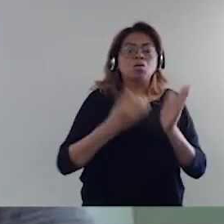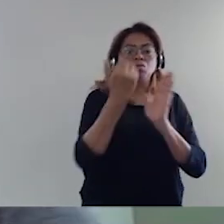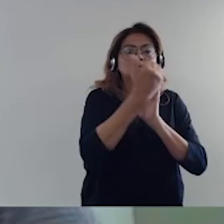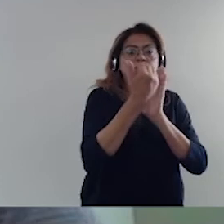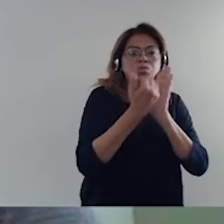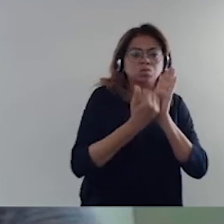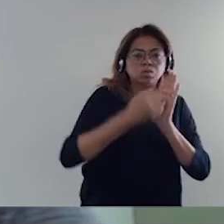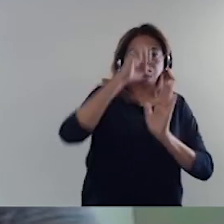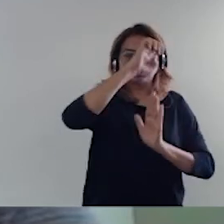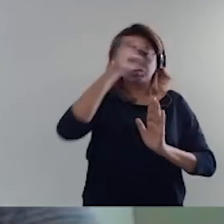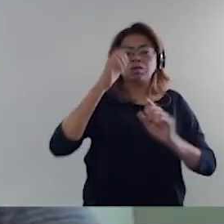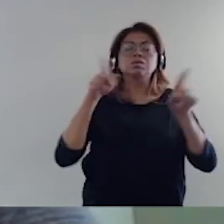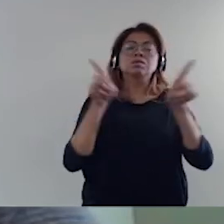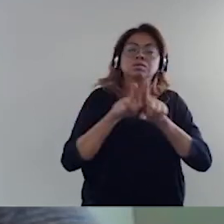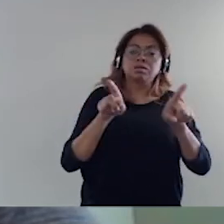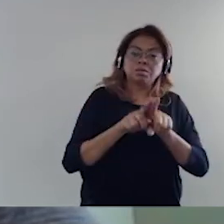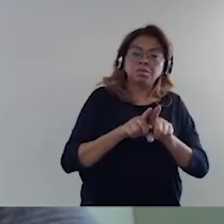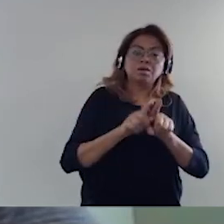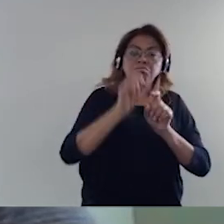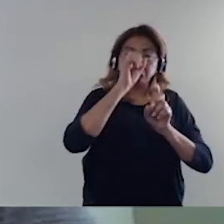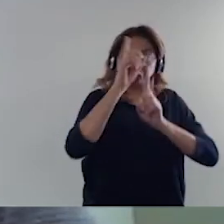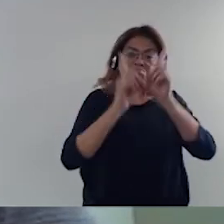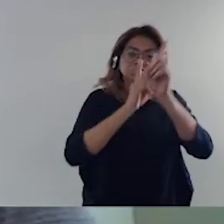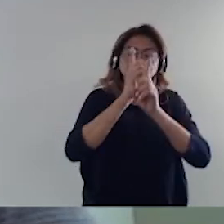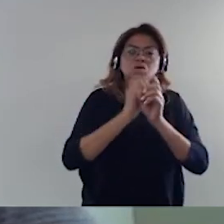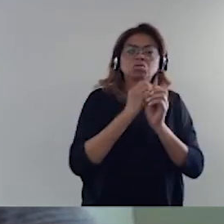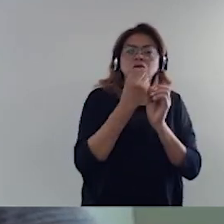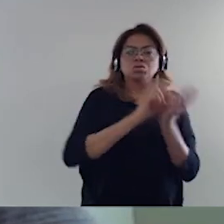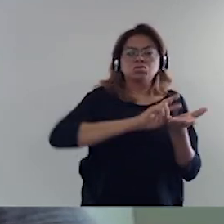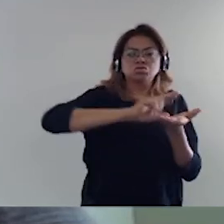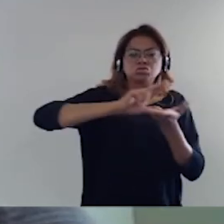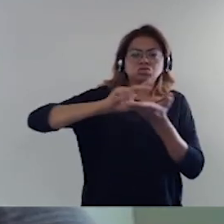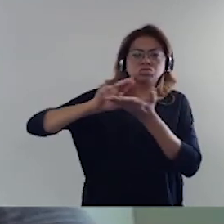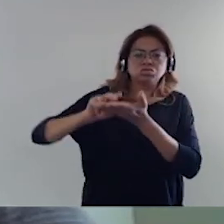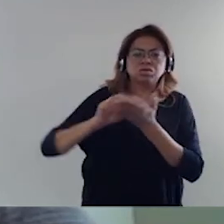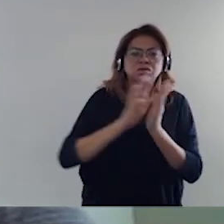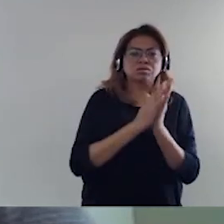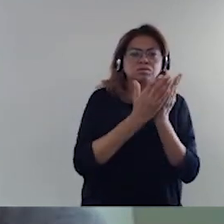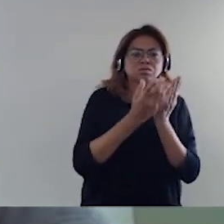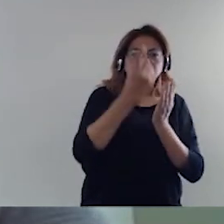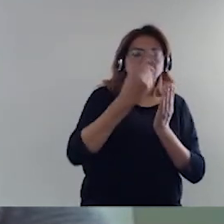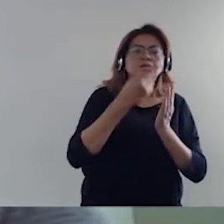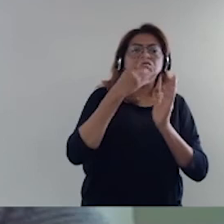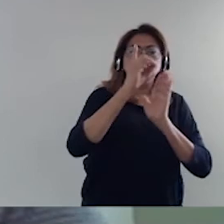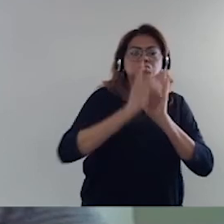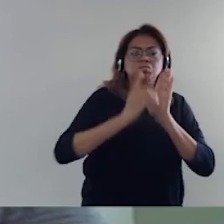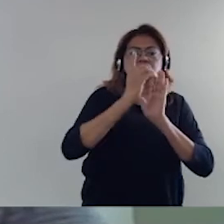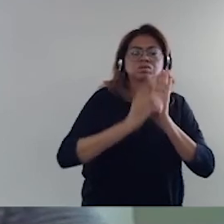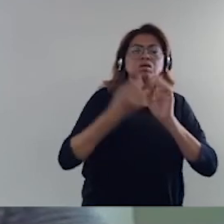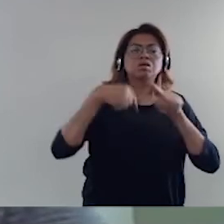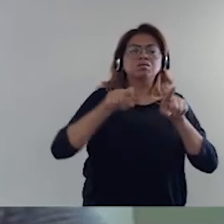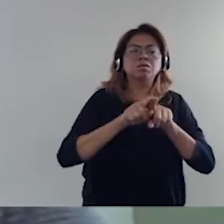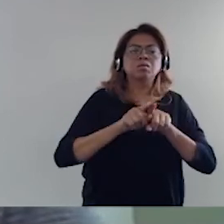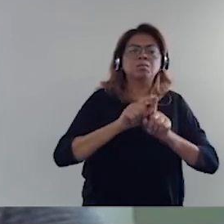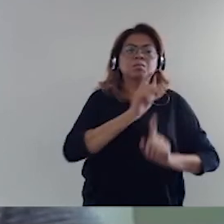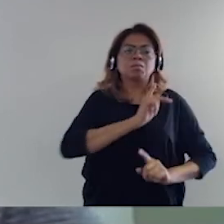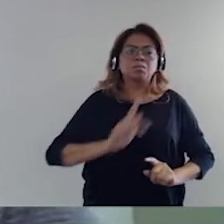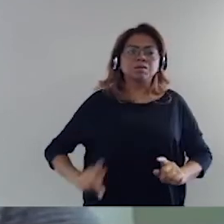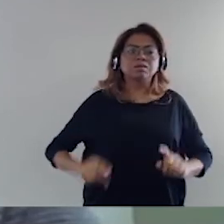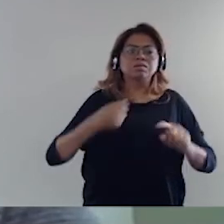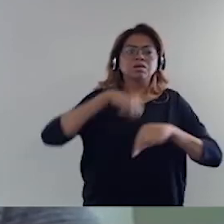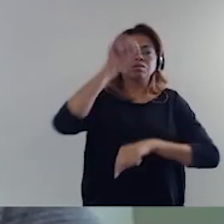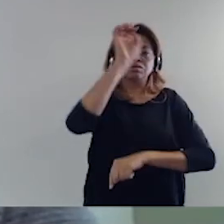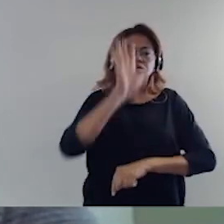Civil, autor e organizador de diversos livros e artigos jurídicos, presidente nacional da Ordem